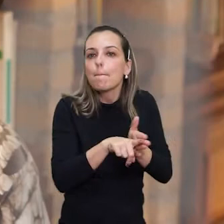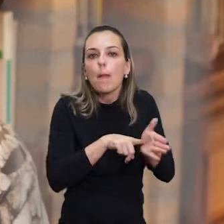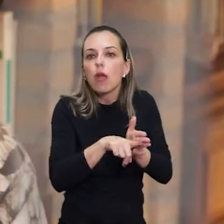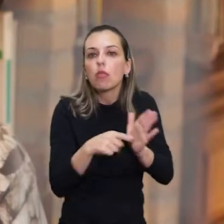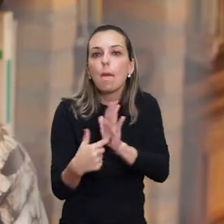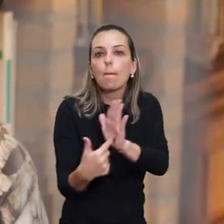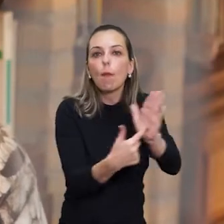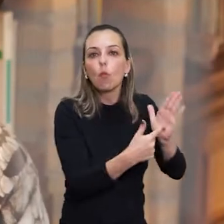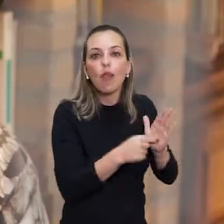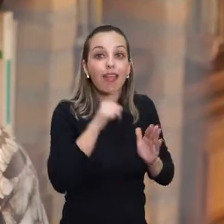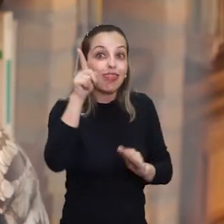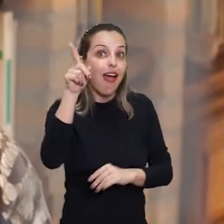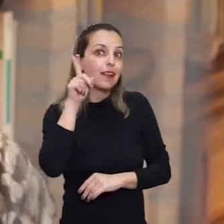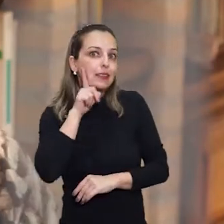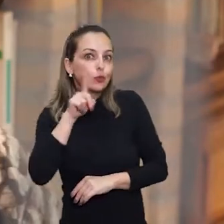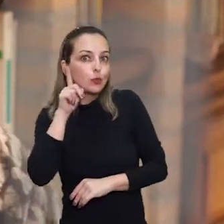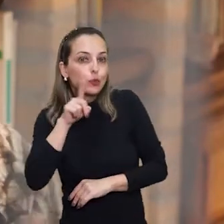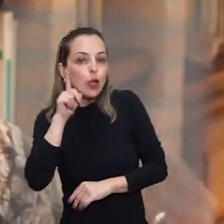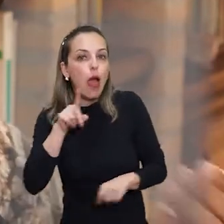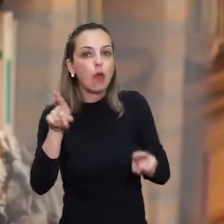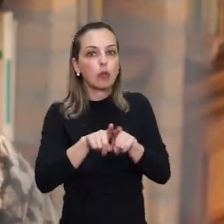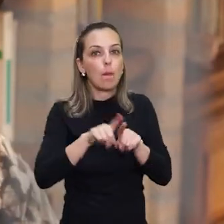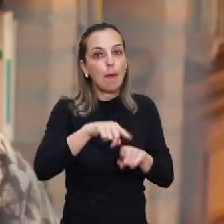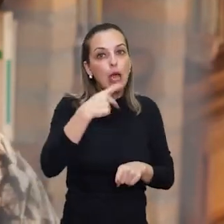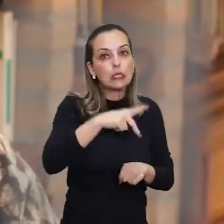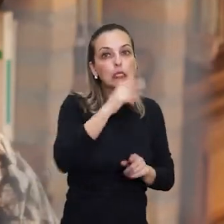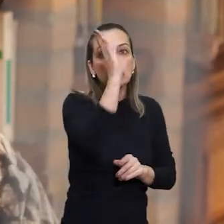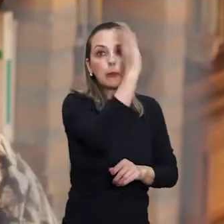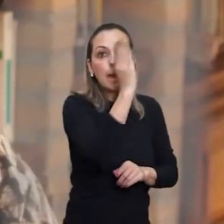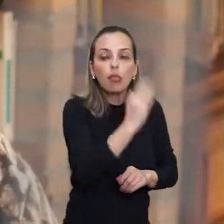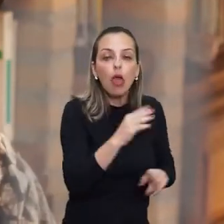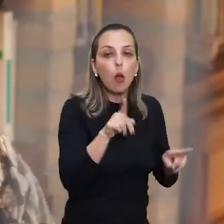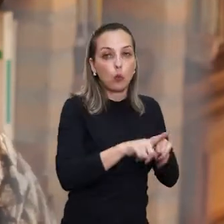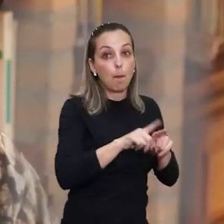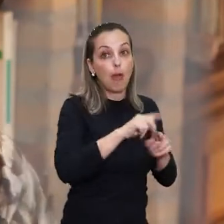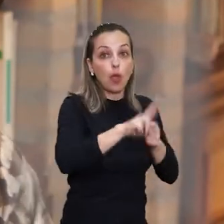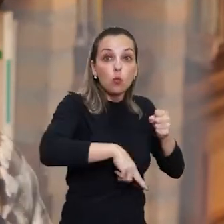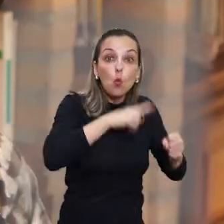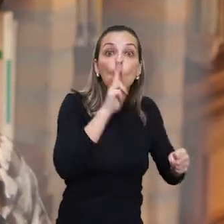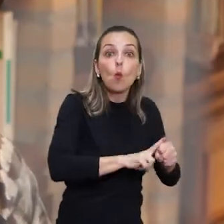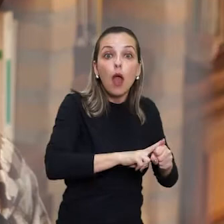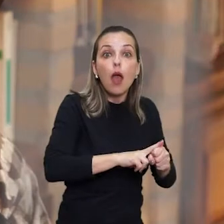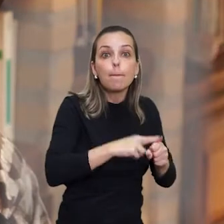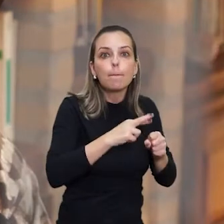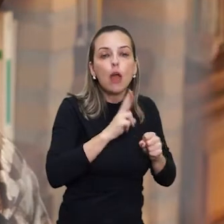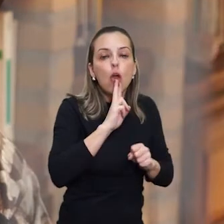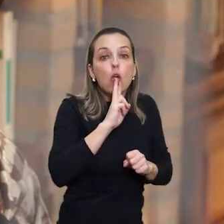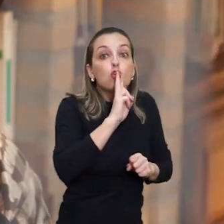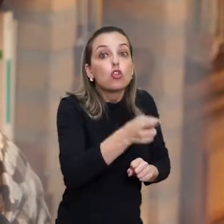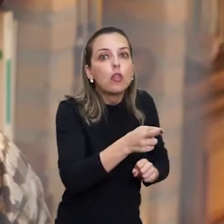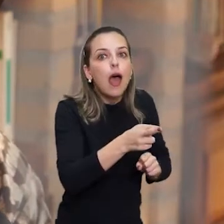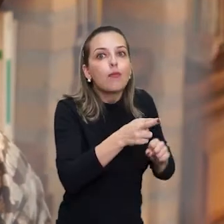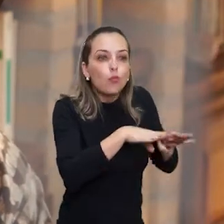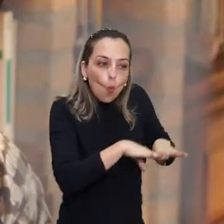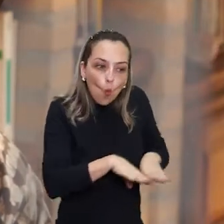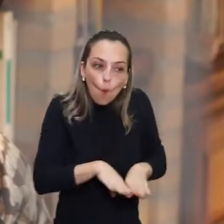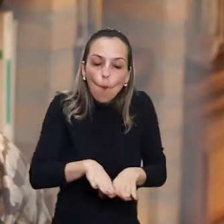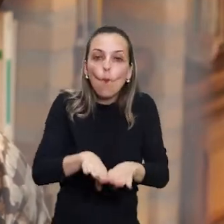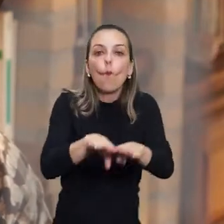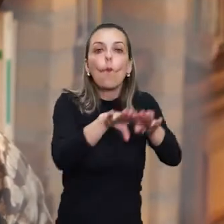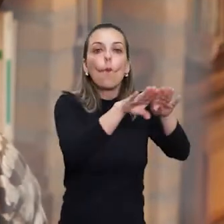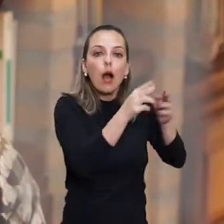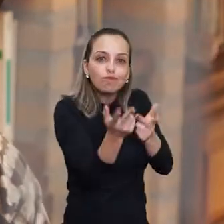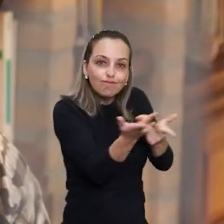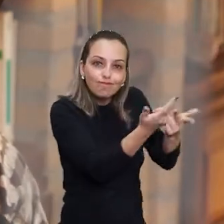é verdadeiro, por todas as pesquisas que já foram feitas nos Estados Unidos, e as pesquisas que foram feitas no Brasil, e as pesquisas que estão sendo feitas